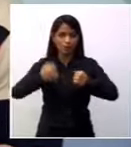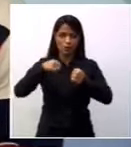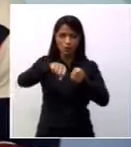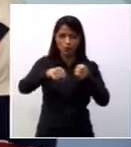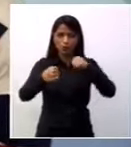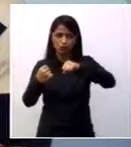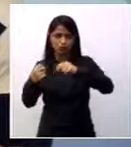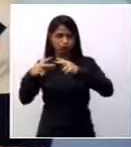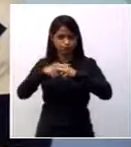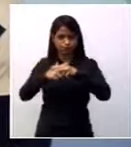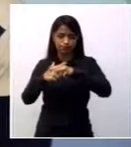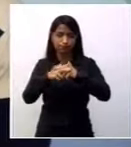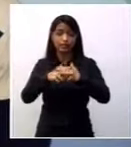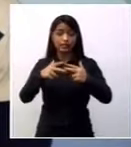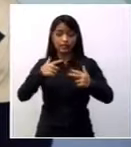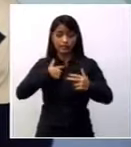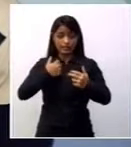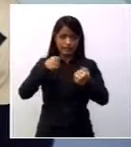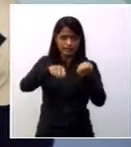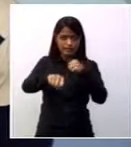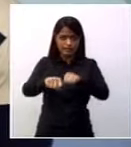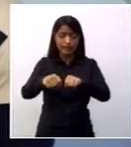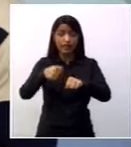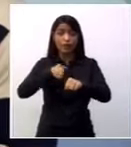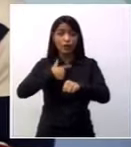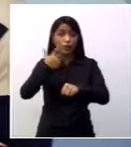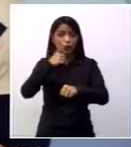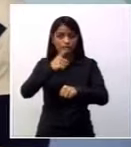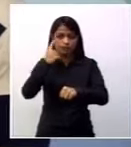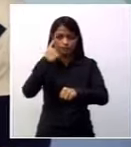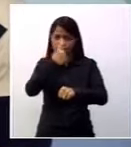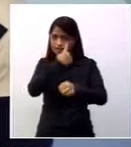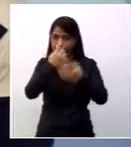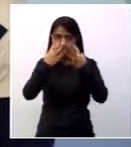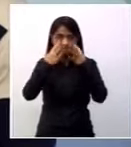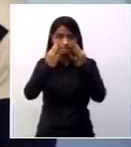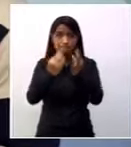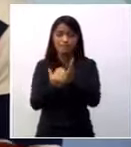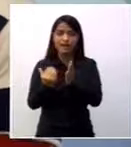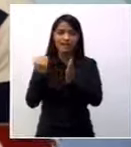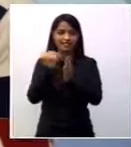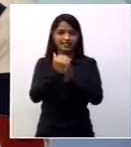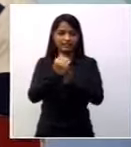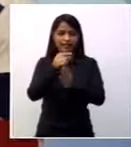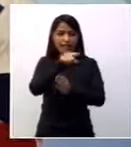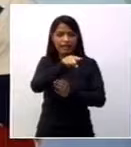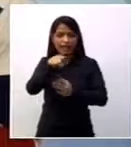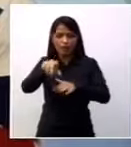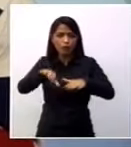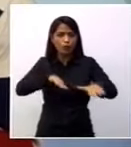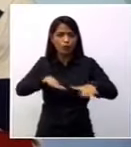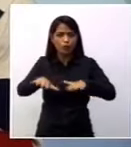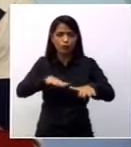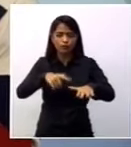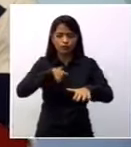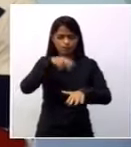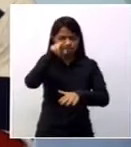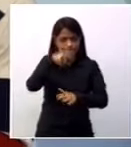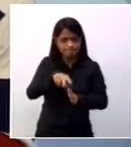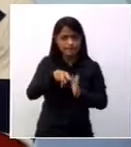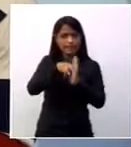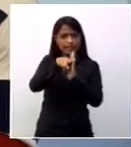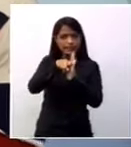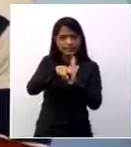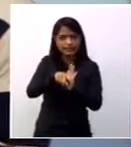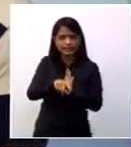você tem uma maior concentração, tá? Você começa a prestar atenção nos movimentos, você começa a analisar aquilo que o